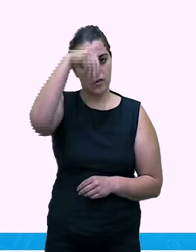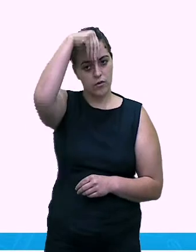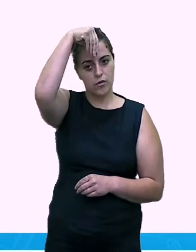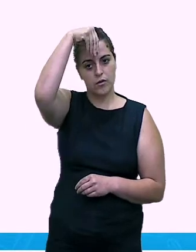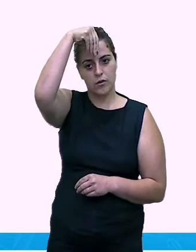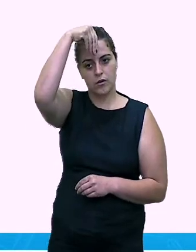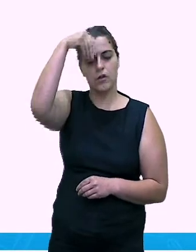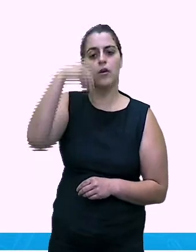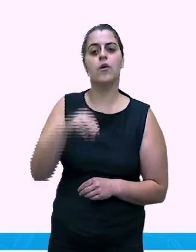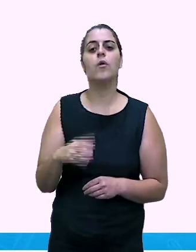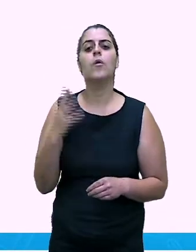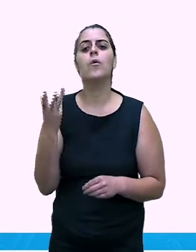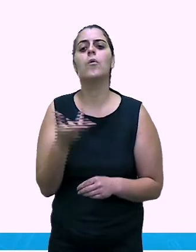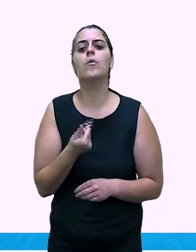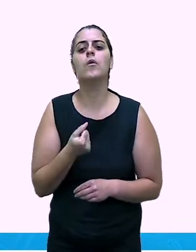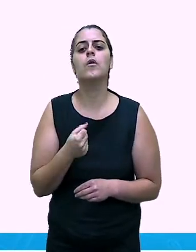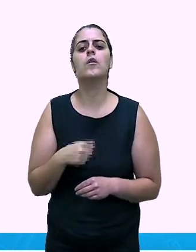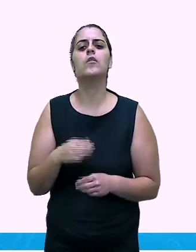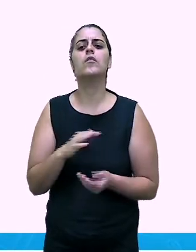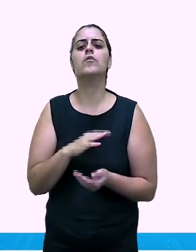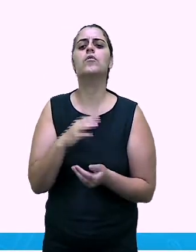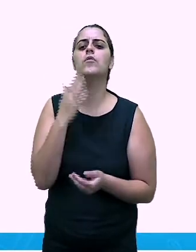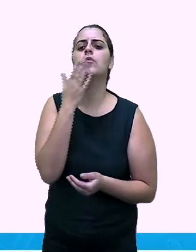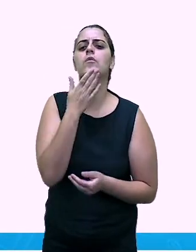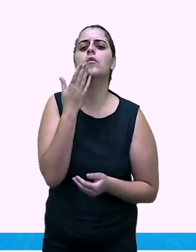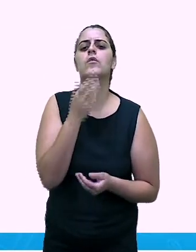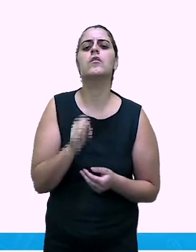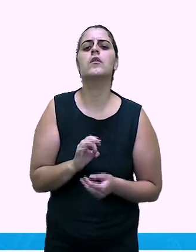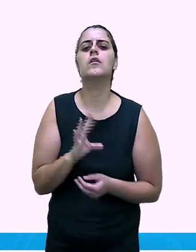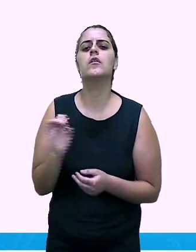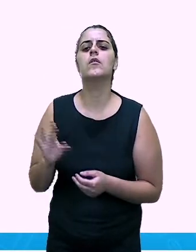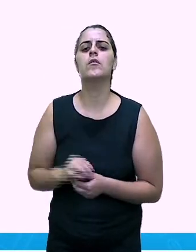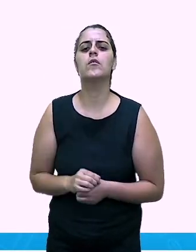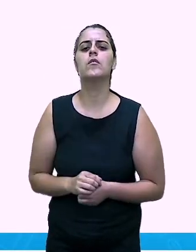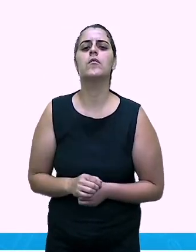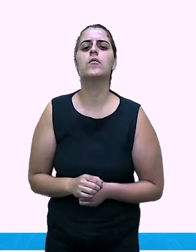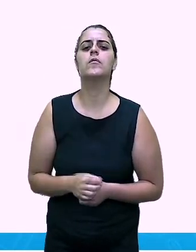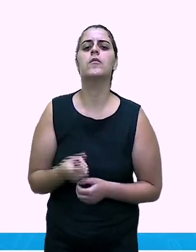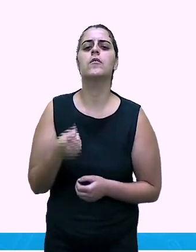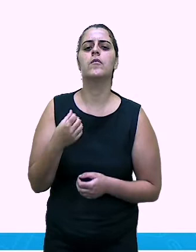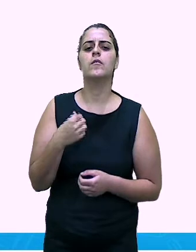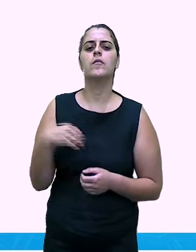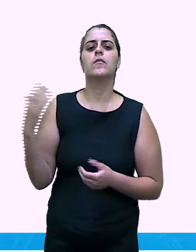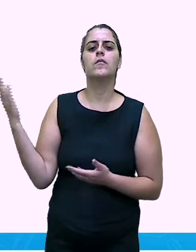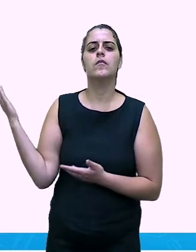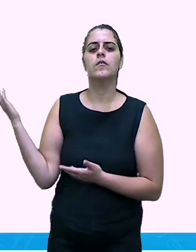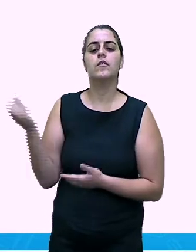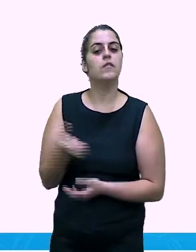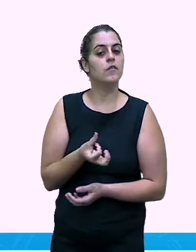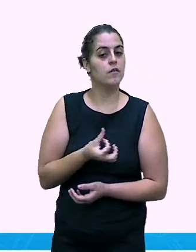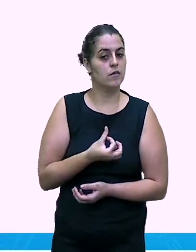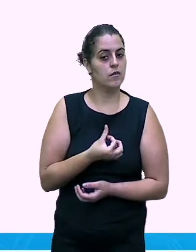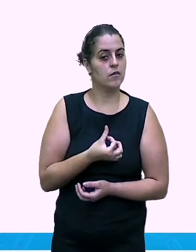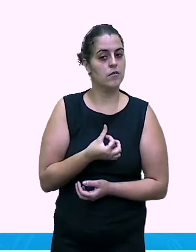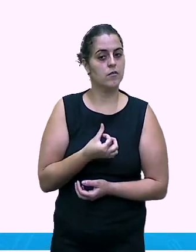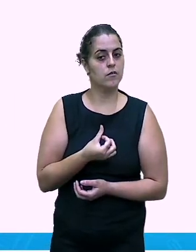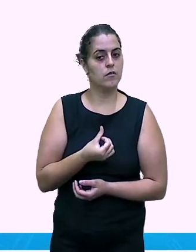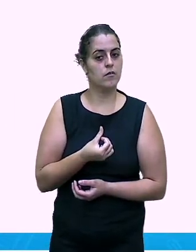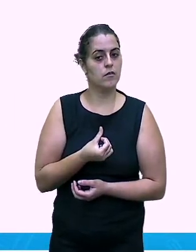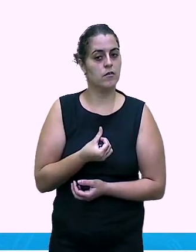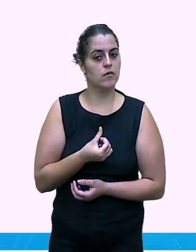sobrinhas. Quantos brigadeiros cada uma recebeu? Cada uma recebeu 6